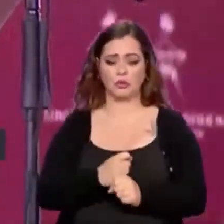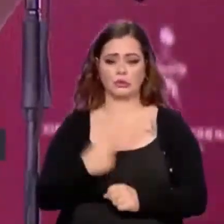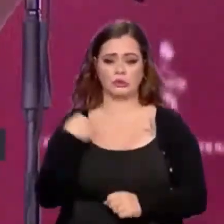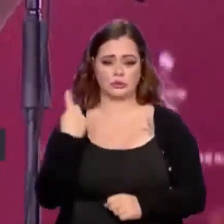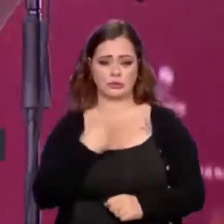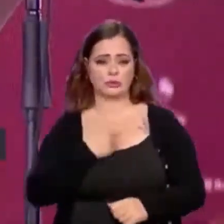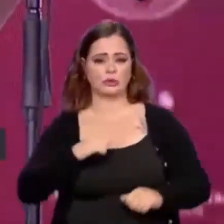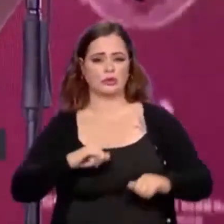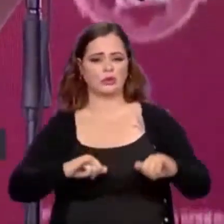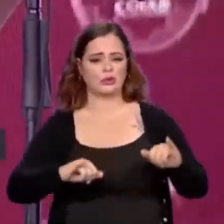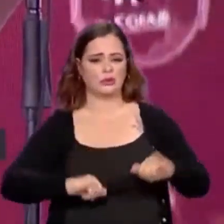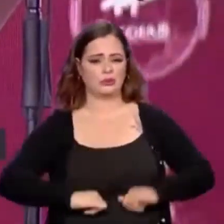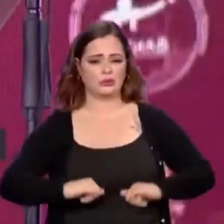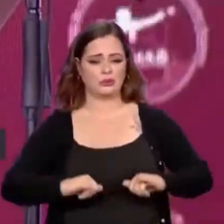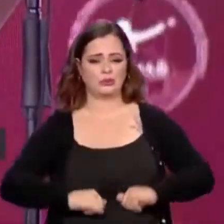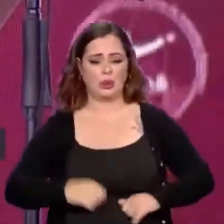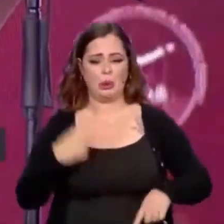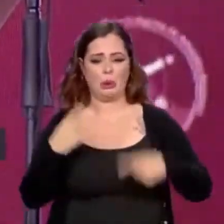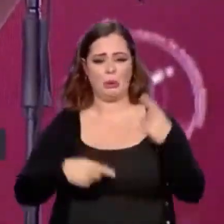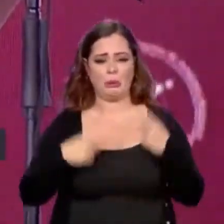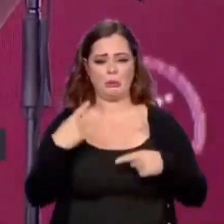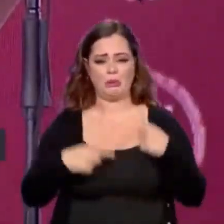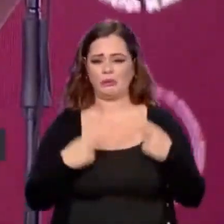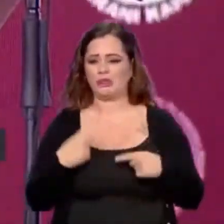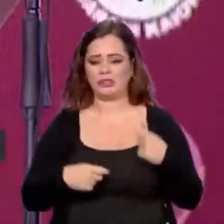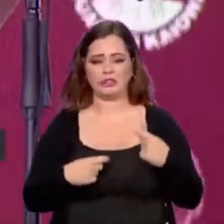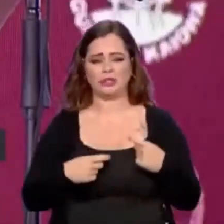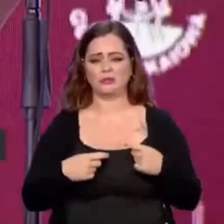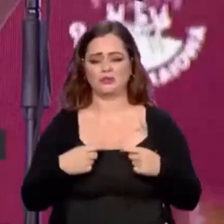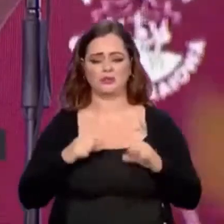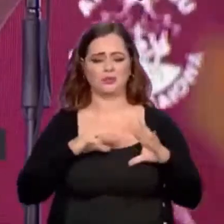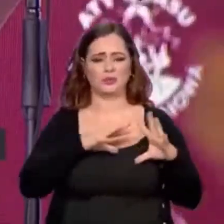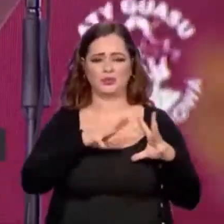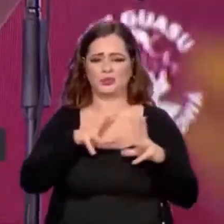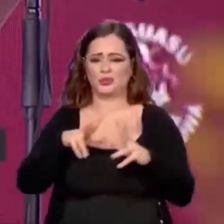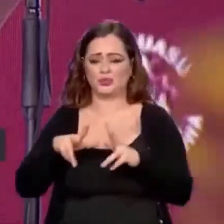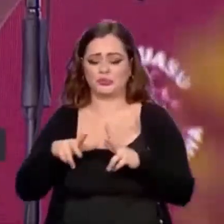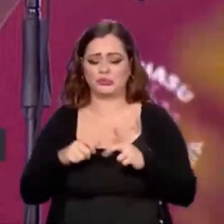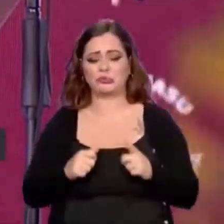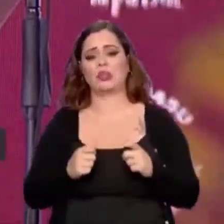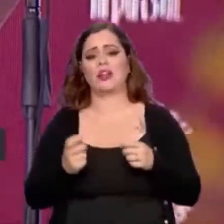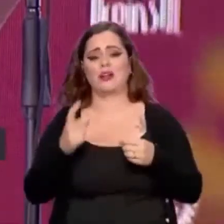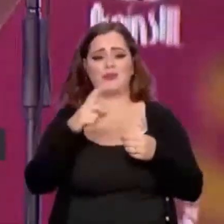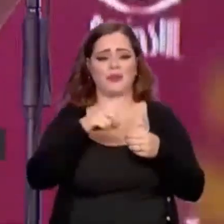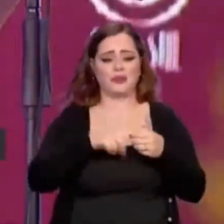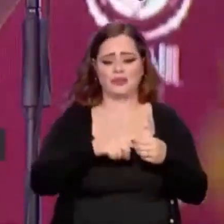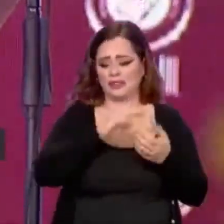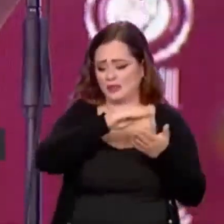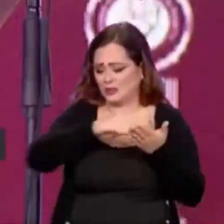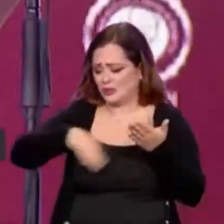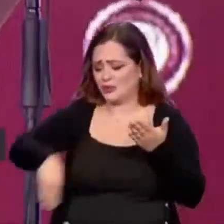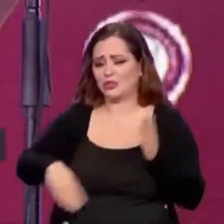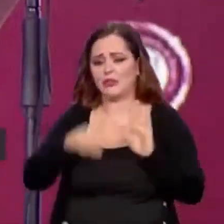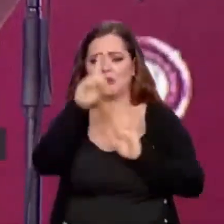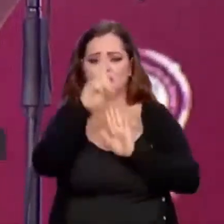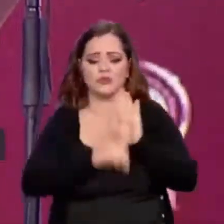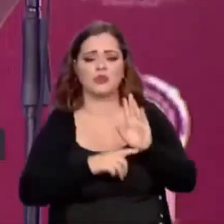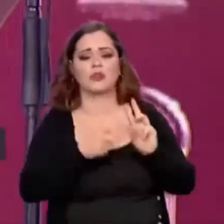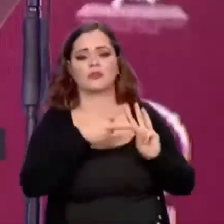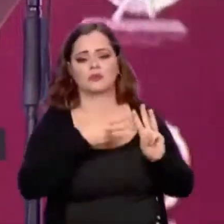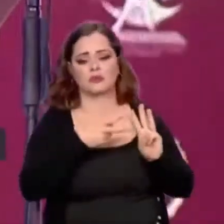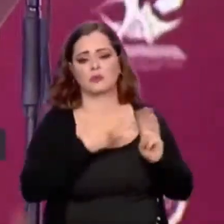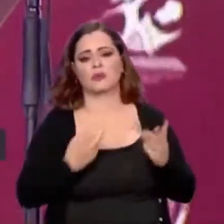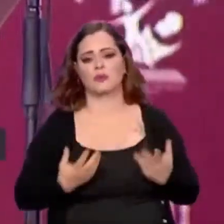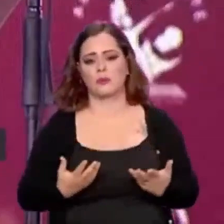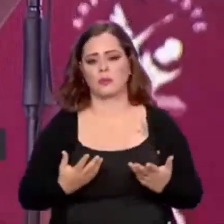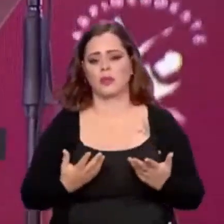as consequências de uma política totalmente voltada à negação dos direitos indígenas, com